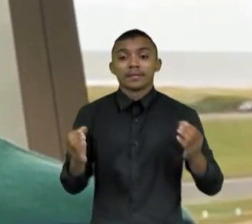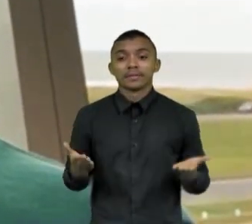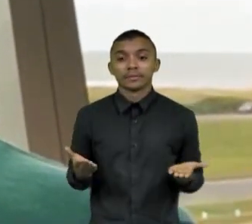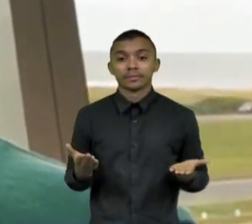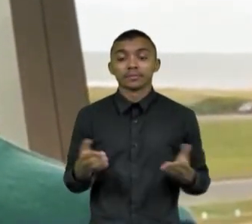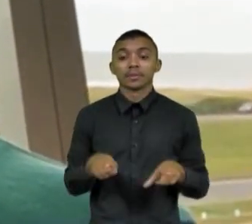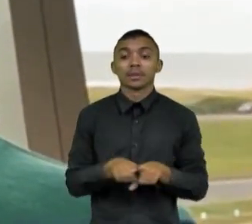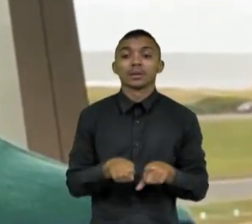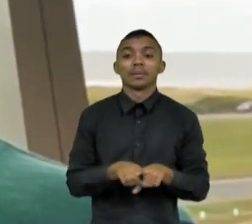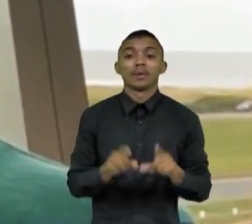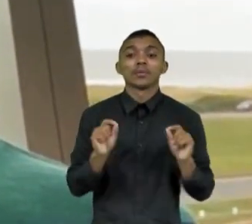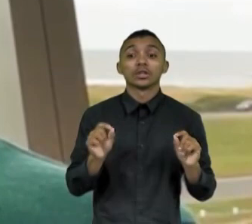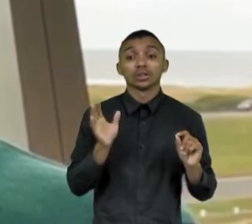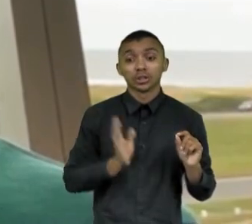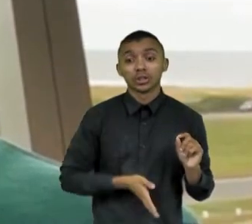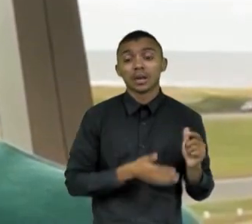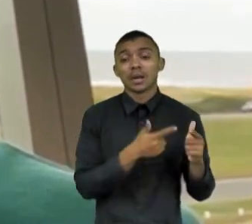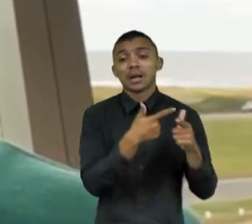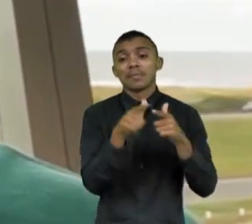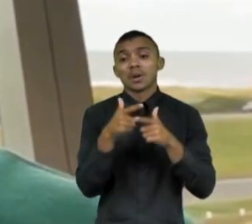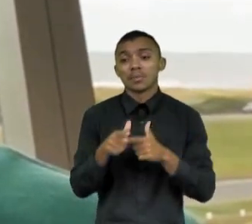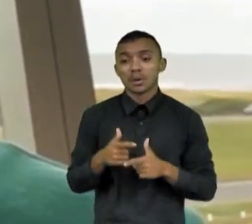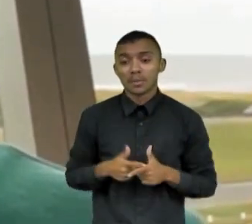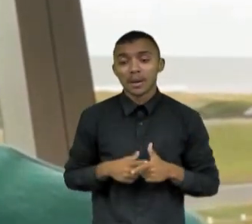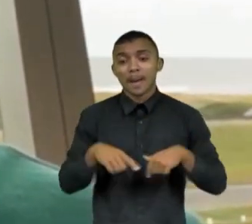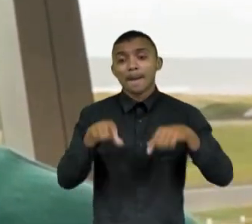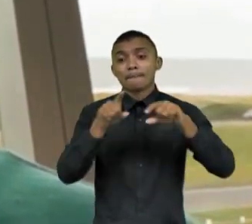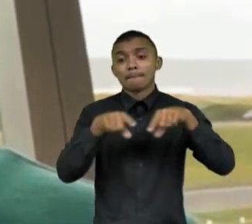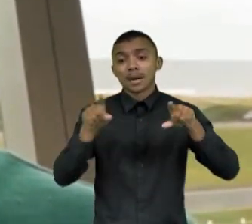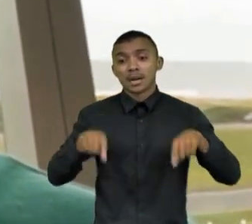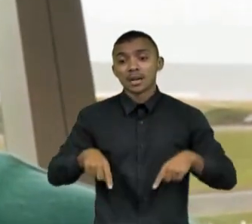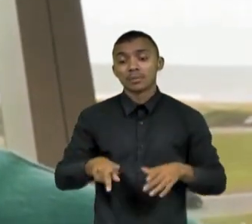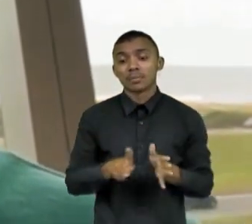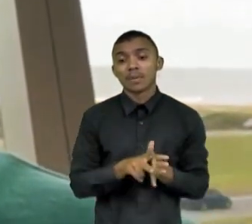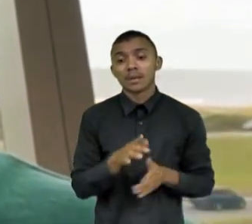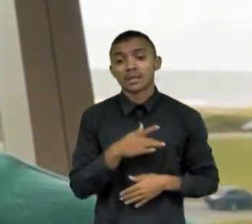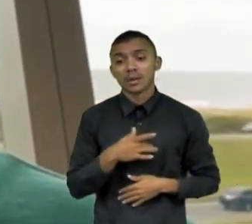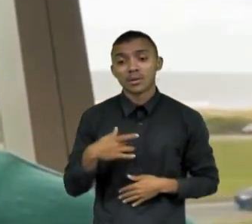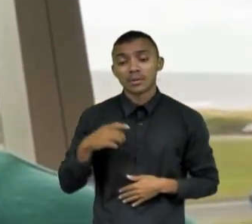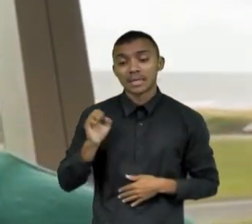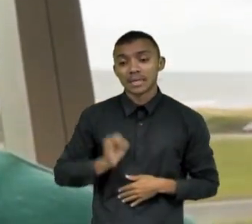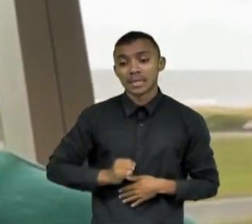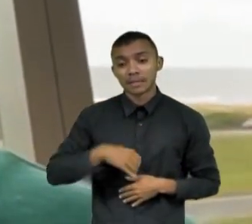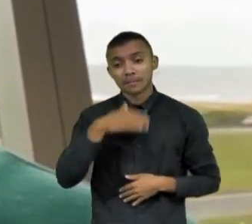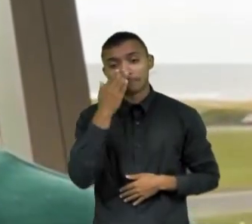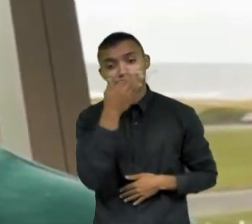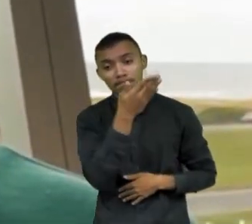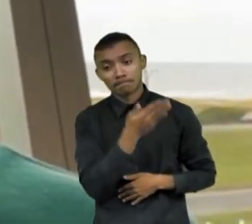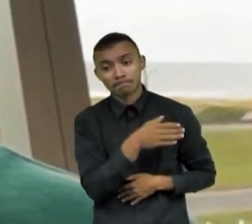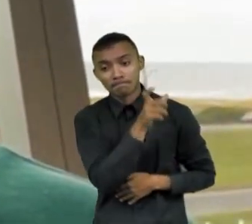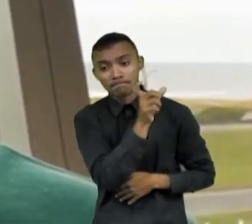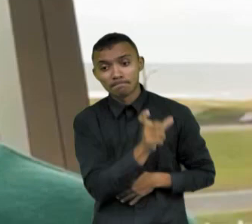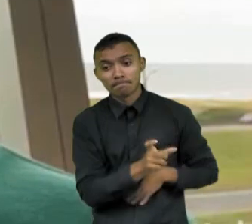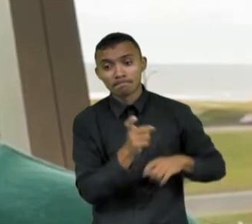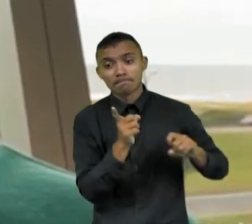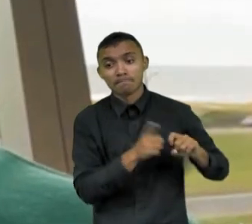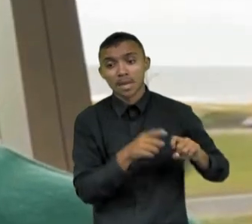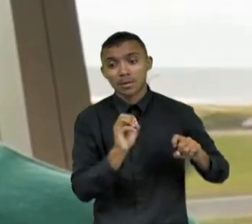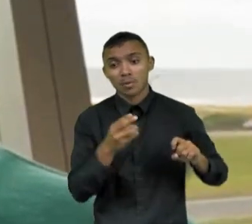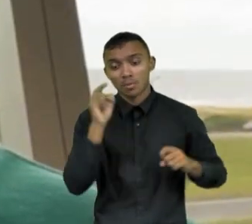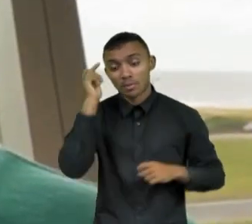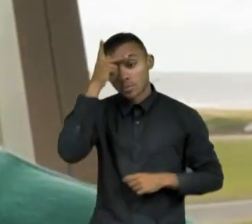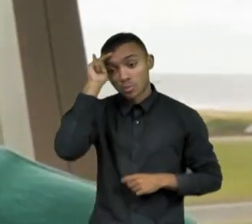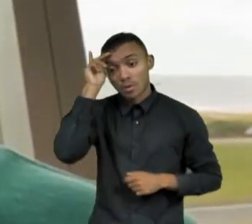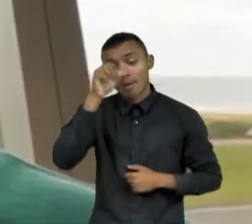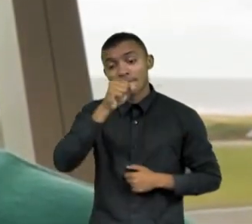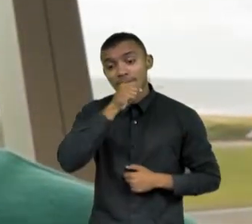Além disso, tem o problema da segmentação dos planos de saúde. Então, se eu tiver na minha frente, como médico, um idoso que está com uma insuficiência